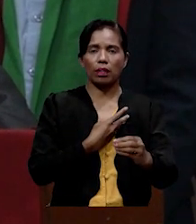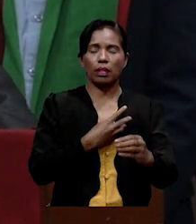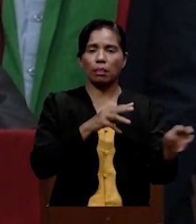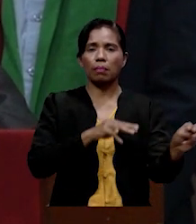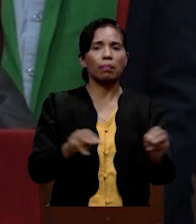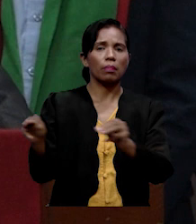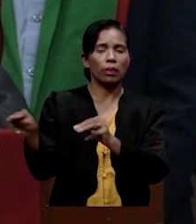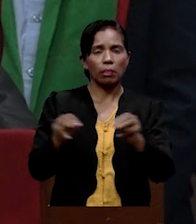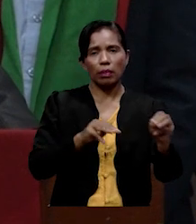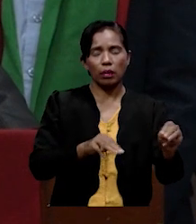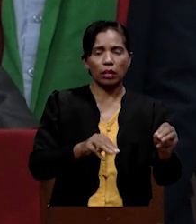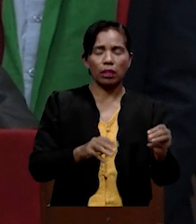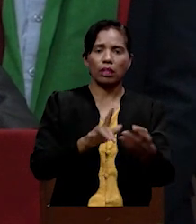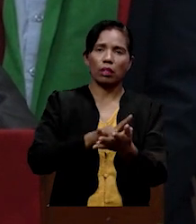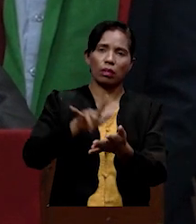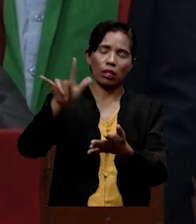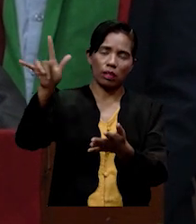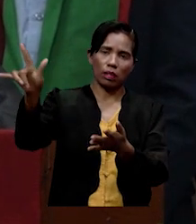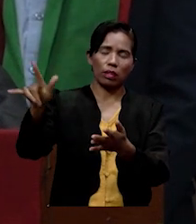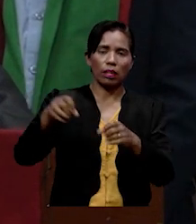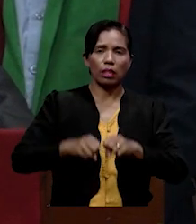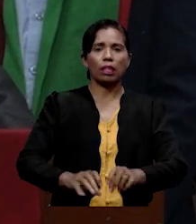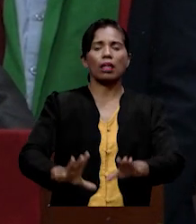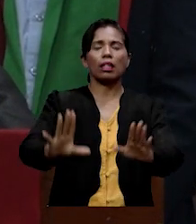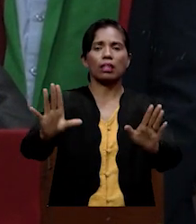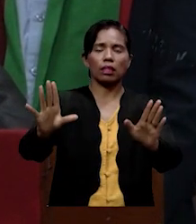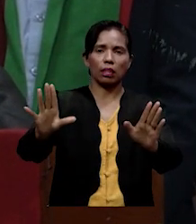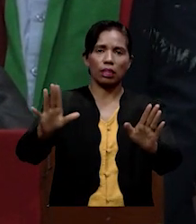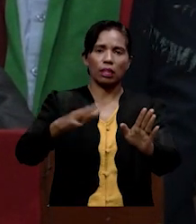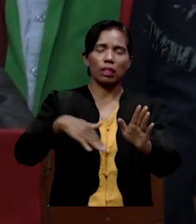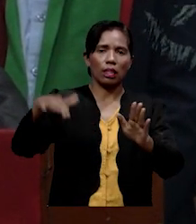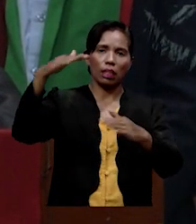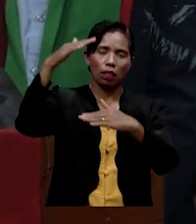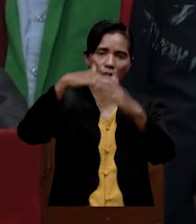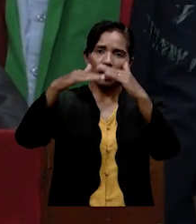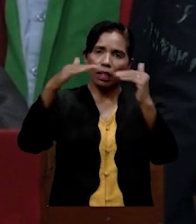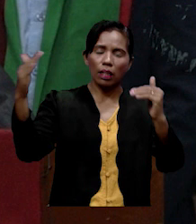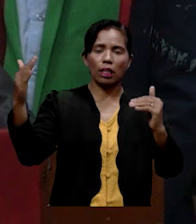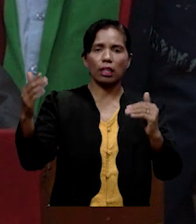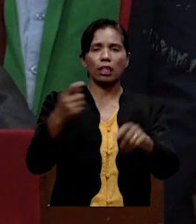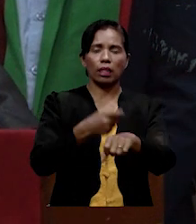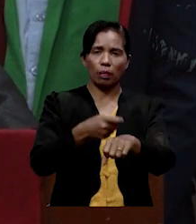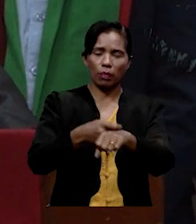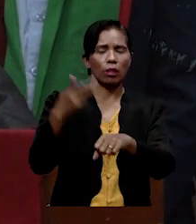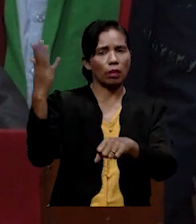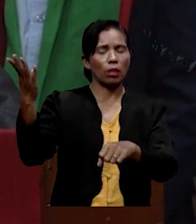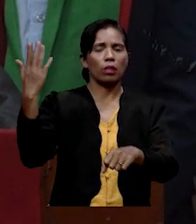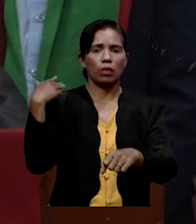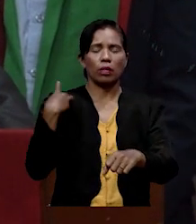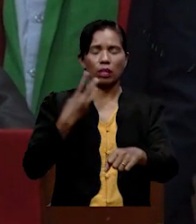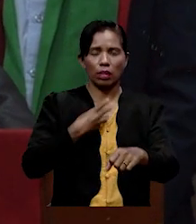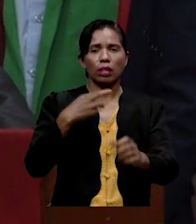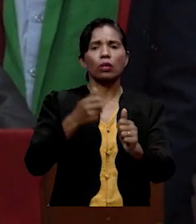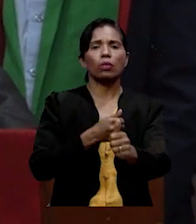transporte aéreo, marítimo, terrestre, tempo em que a restrição de que uma casa, está cumprir